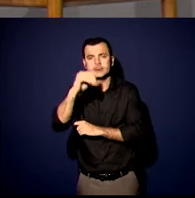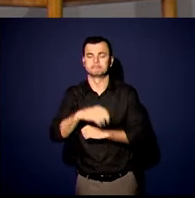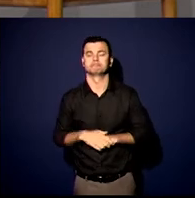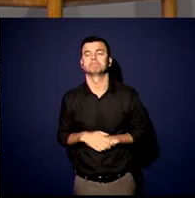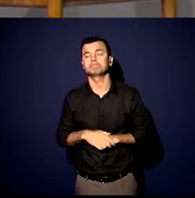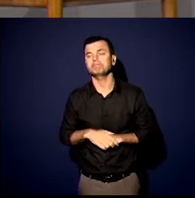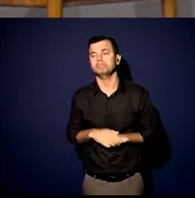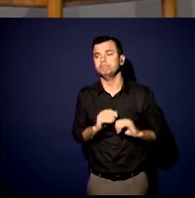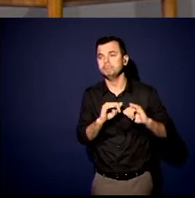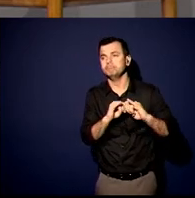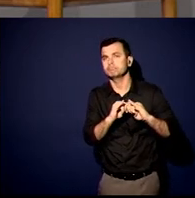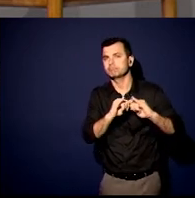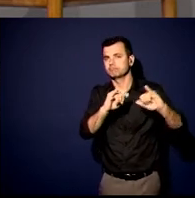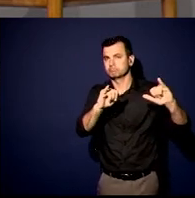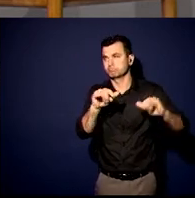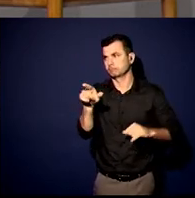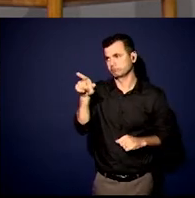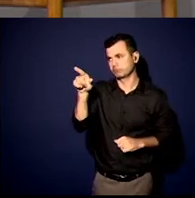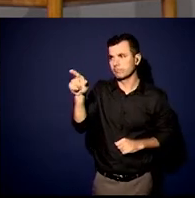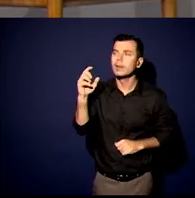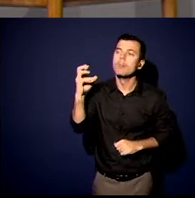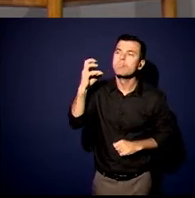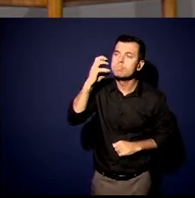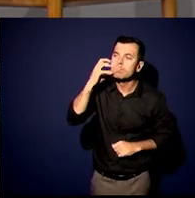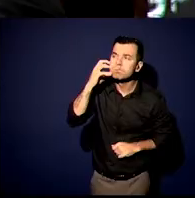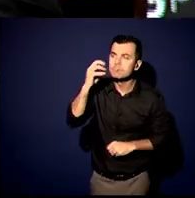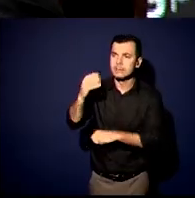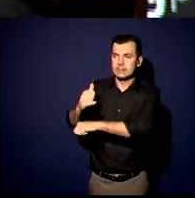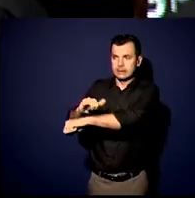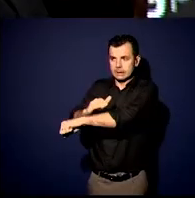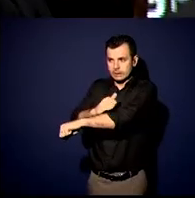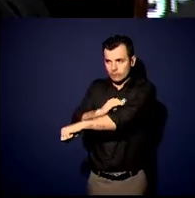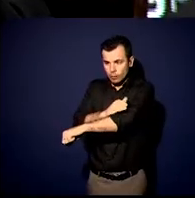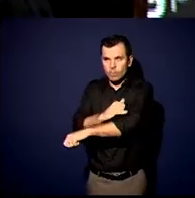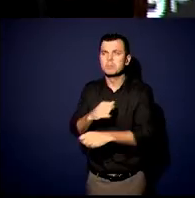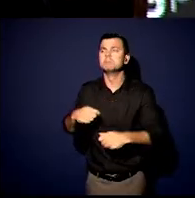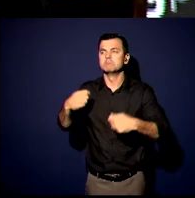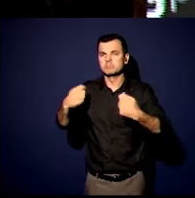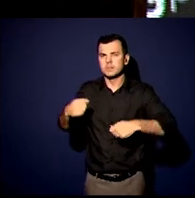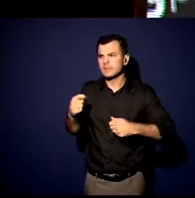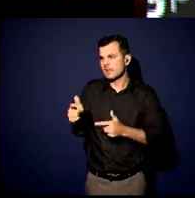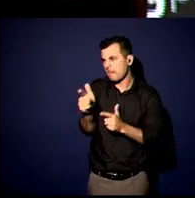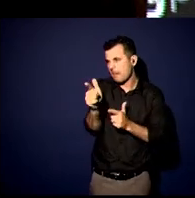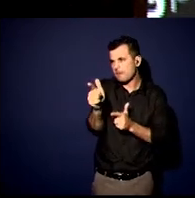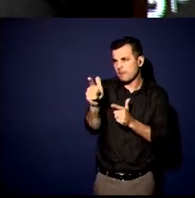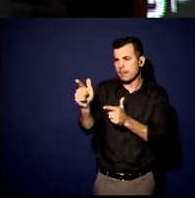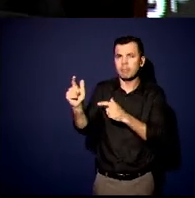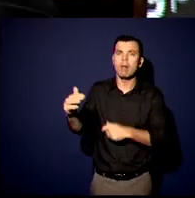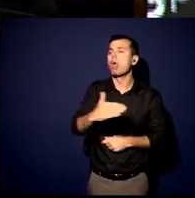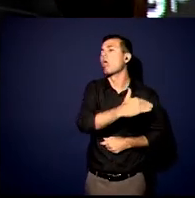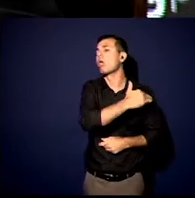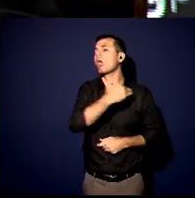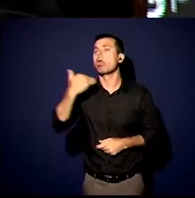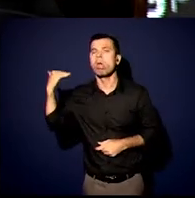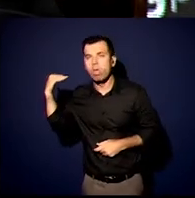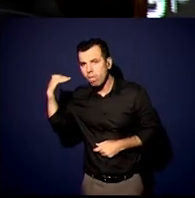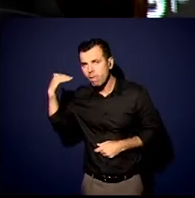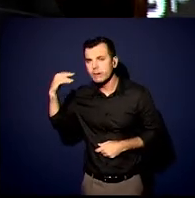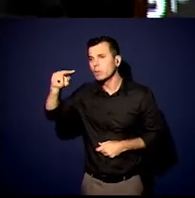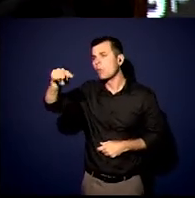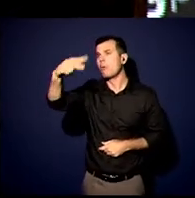vai lá e diz assim Flávio Dino por ser obeso merece ser metralhado decapitado e exposto em praça